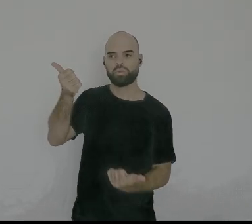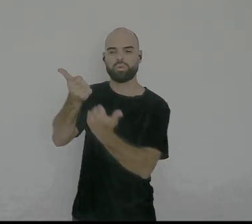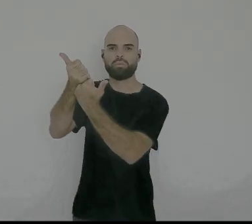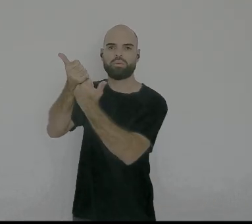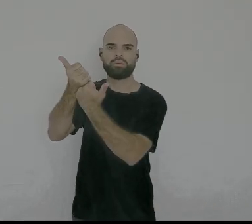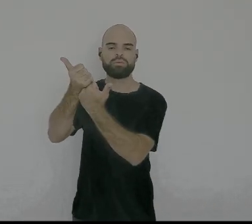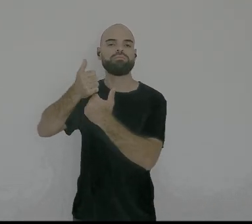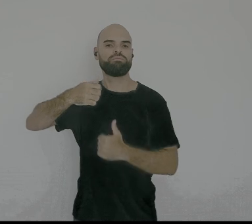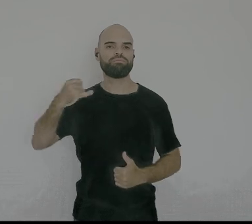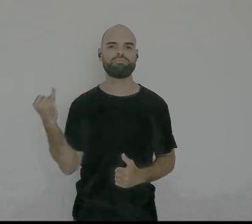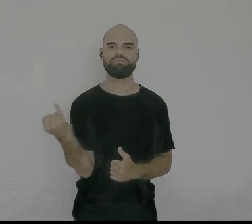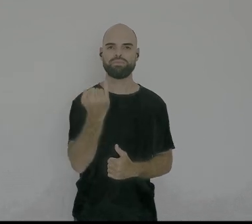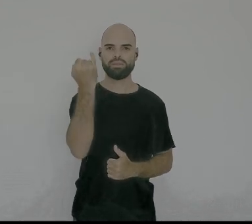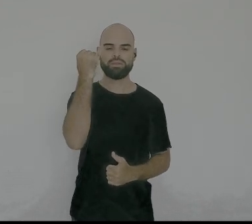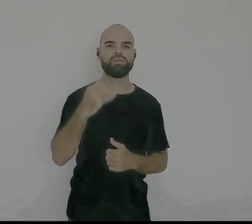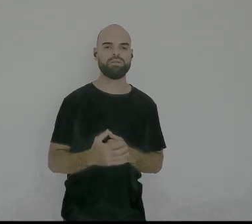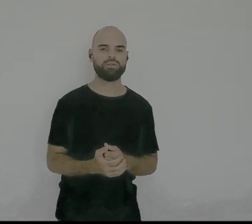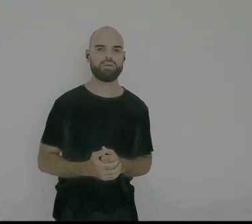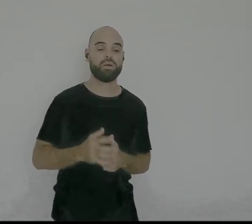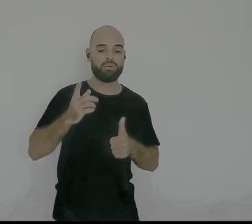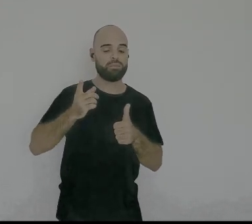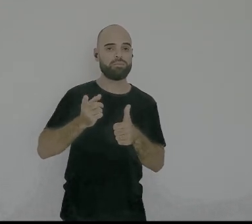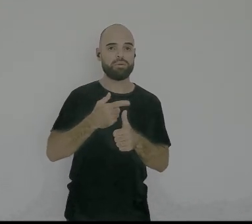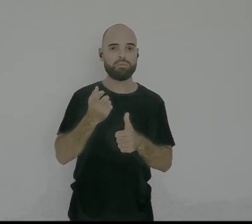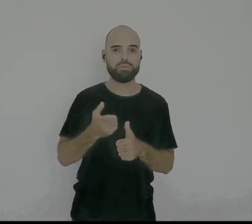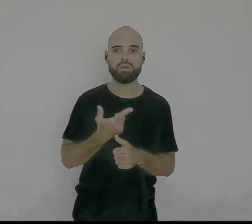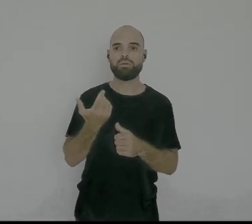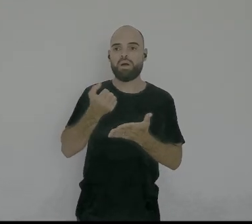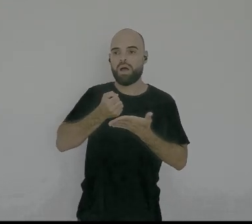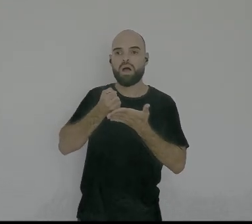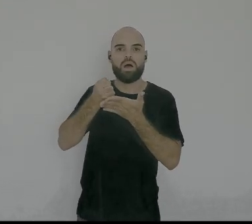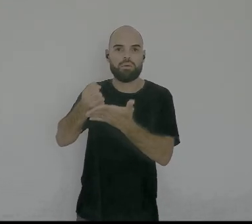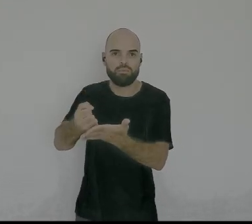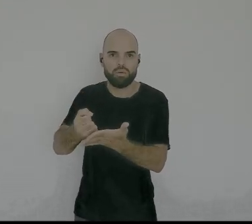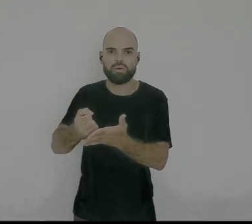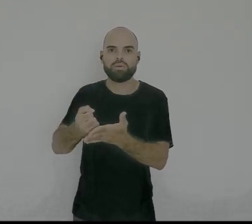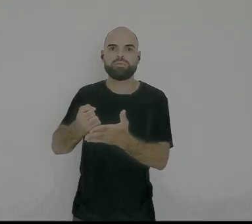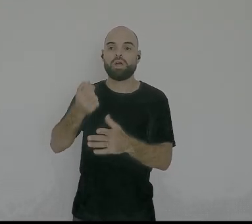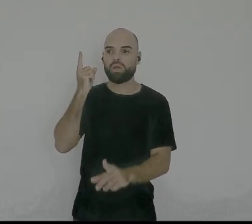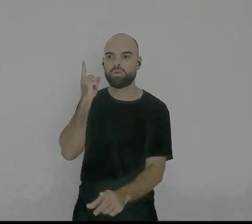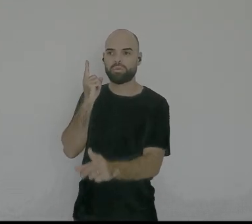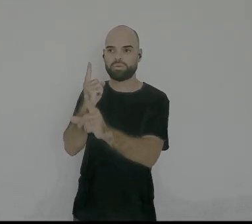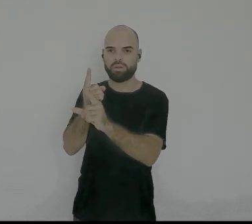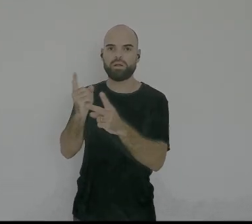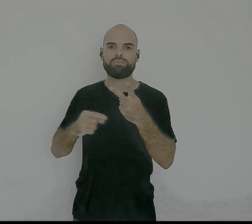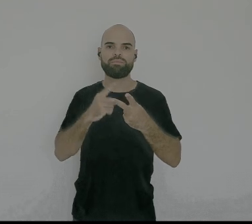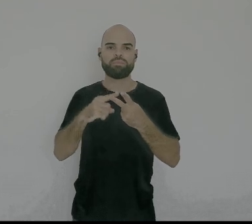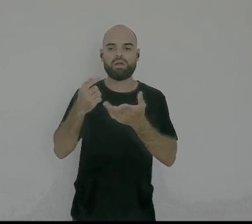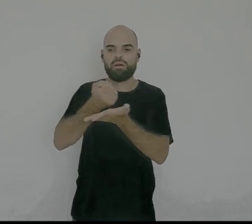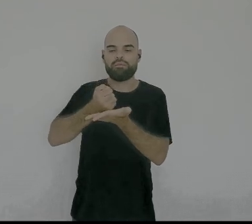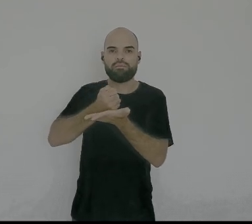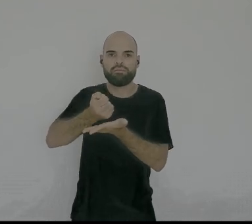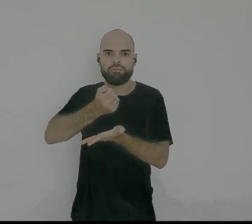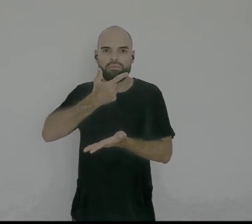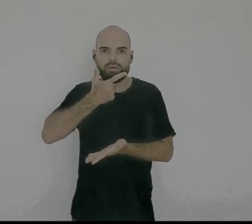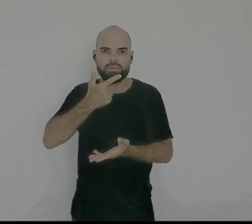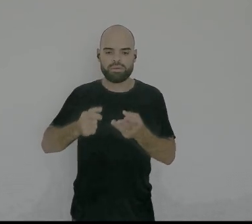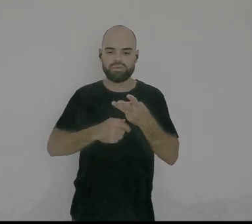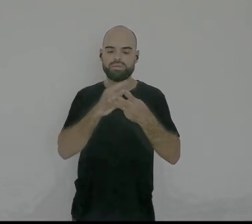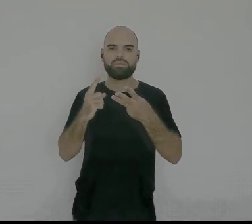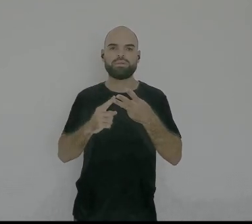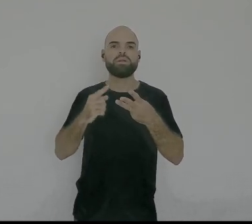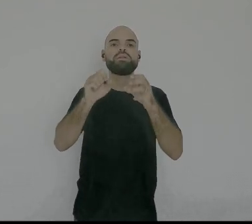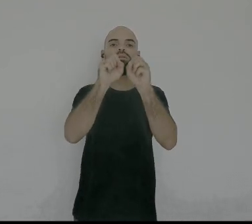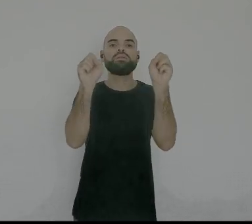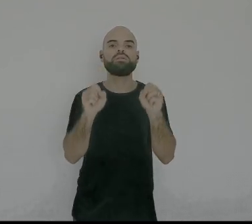transversais de apoio, que é o sistema de apoio diagnóstico e terapêutico, o sistema